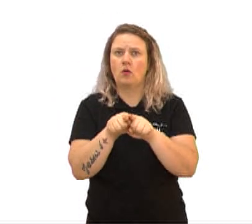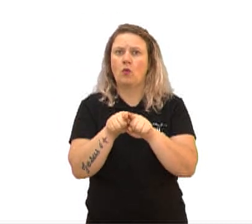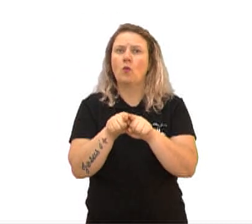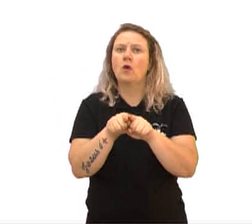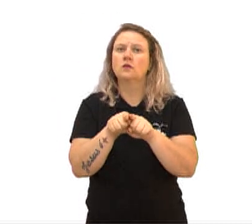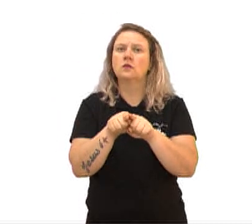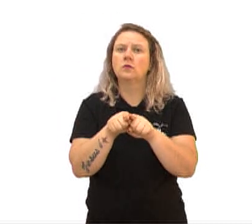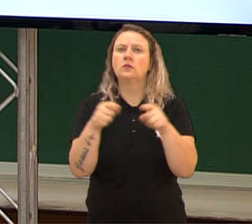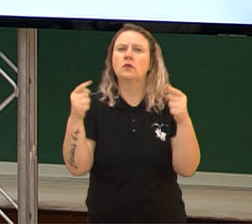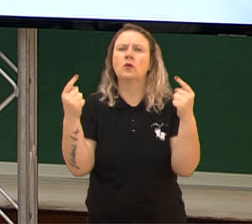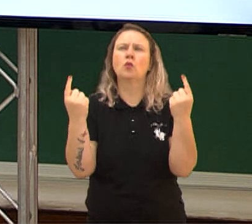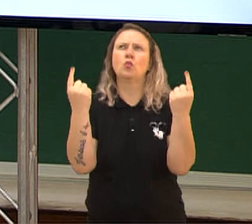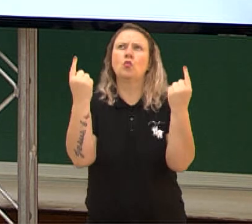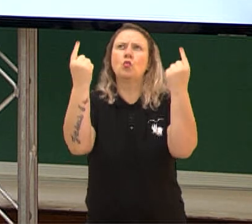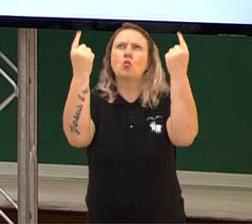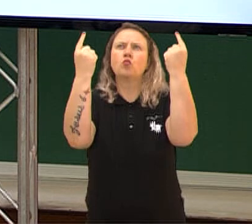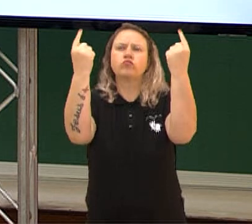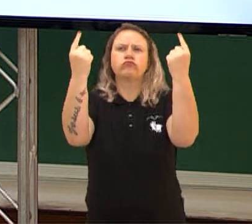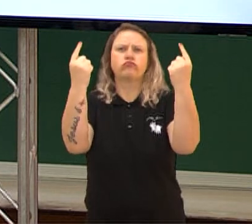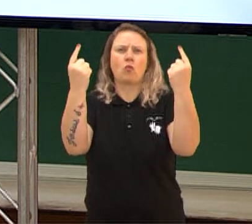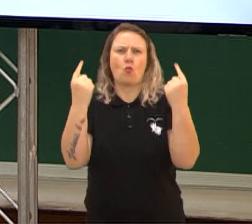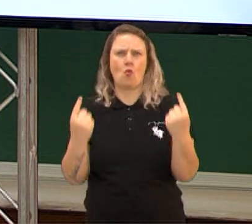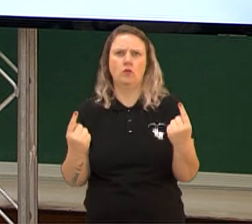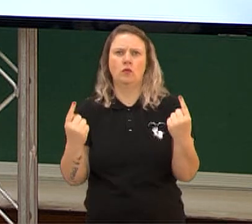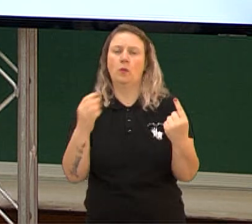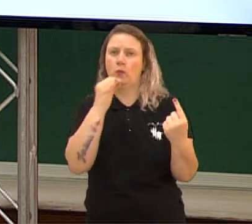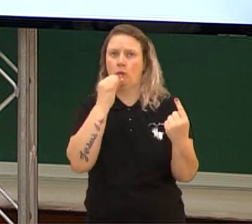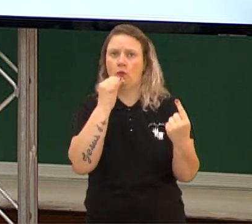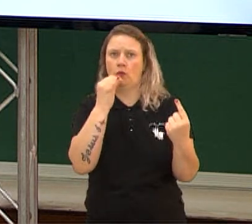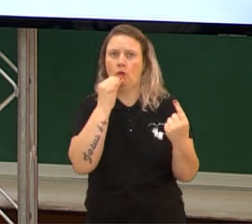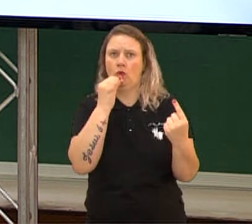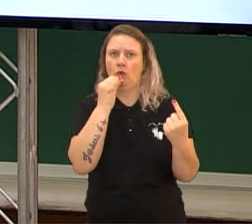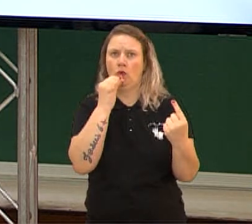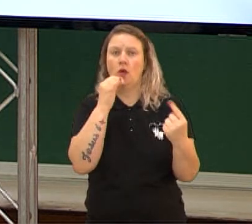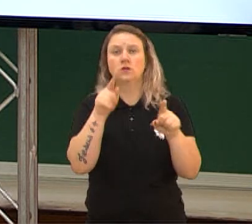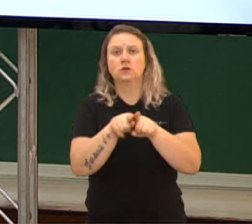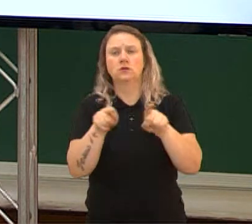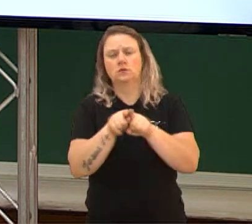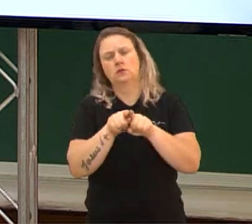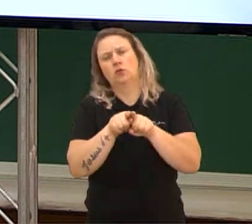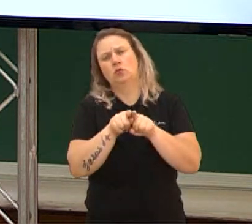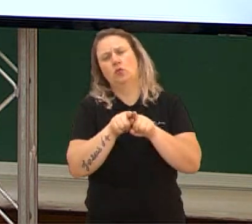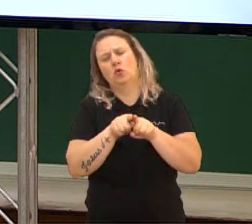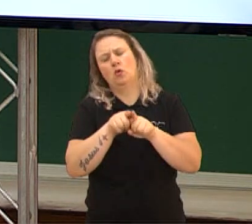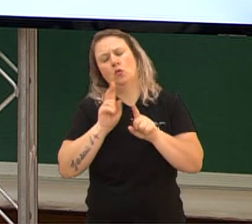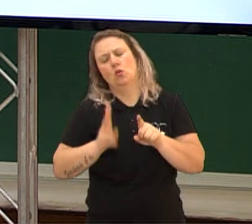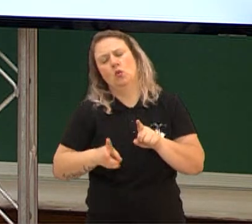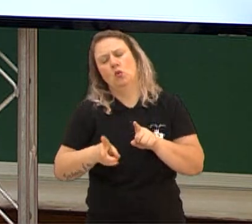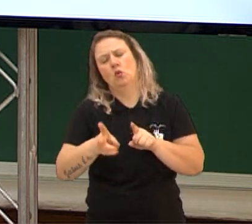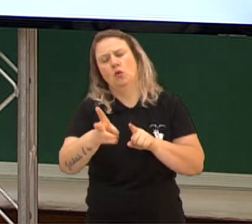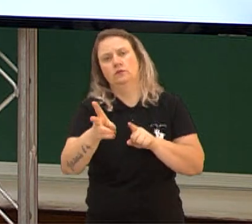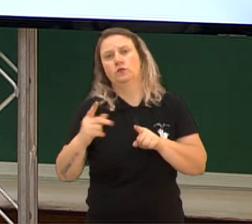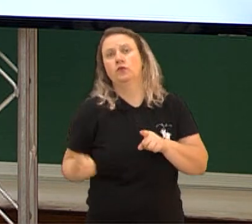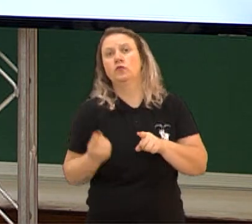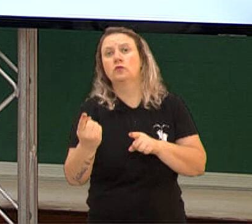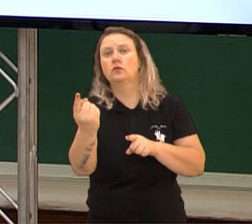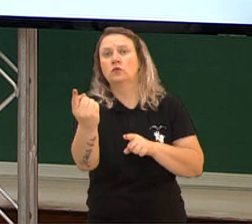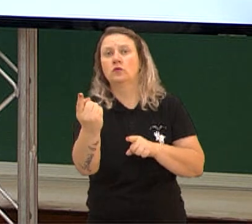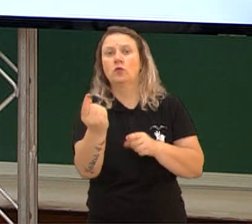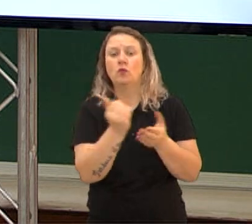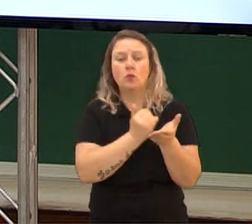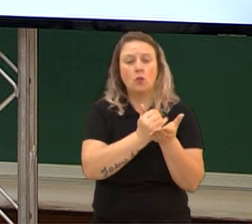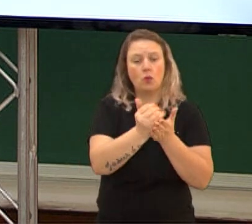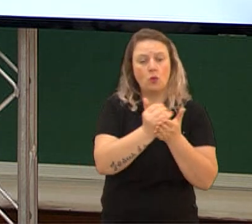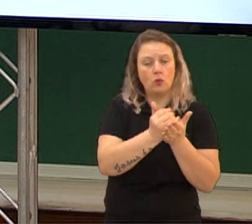correspondentes, eu adoro essa palavra, da iésima, ou seja, lá no infinito. Se a matriz for enorme, o que você faz no início